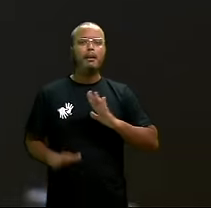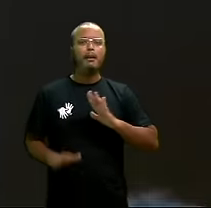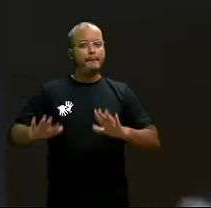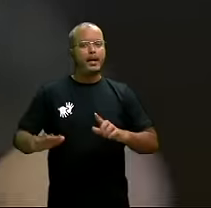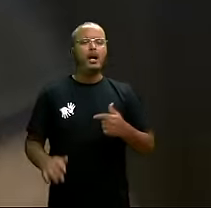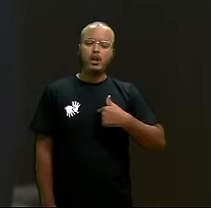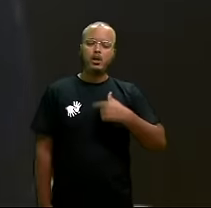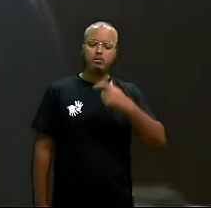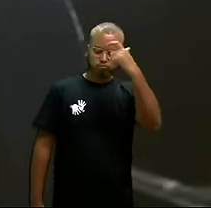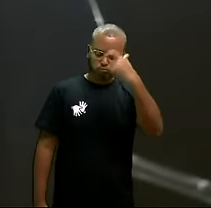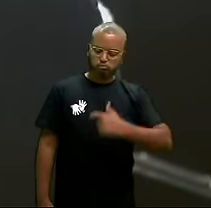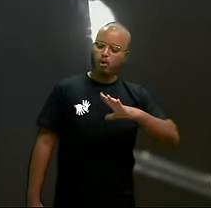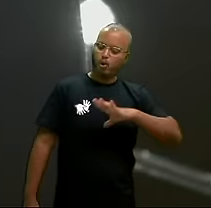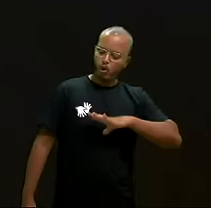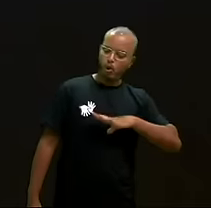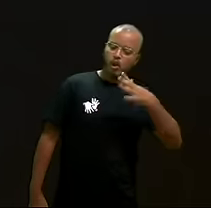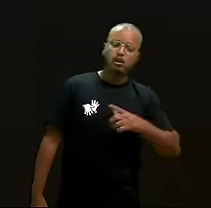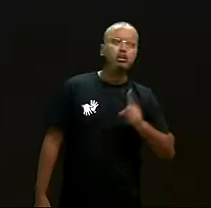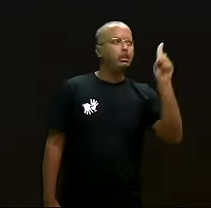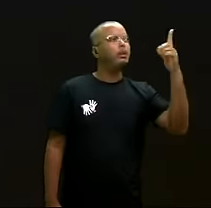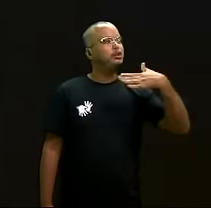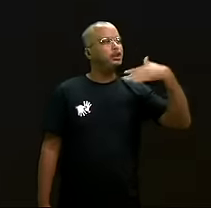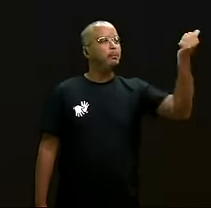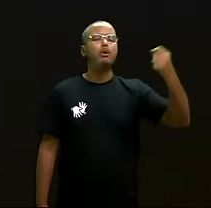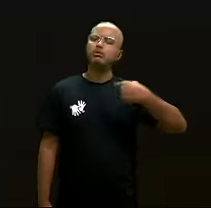e você fala: Deus me chamou, eu vou.